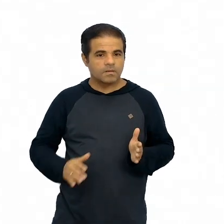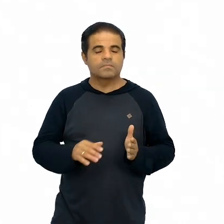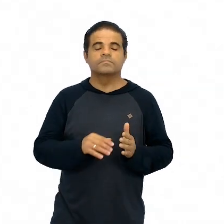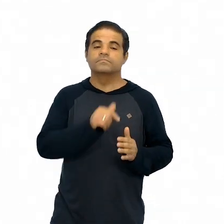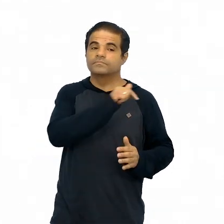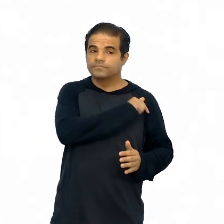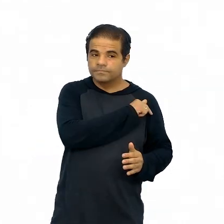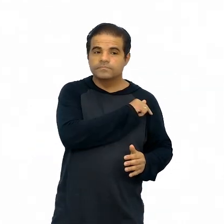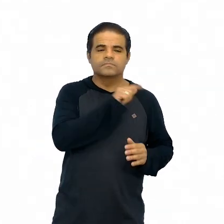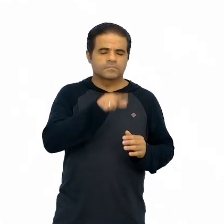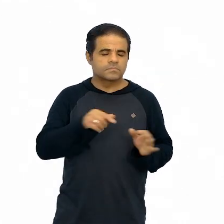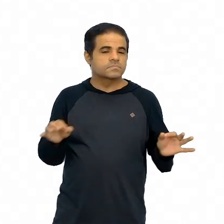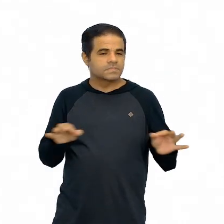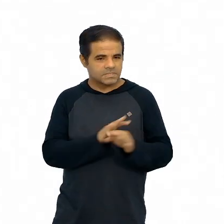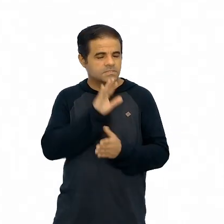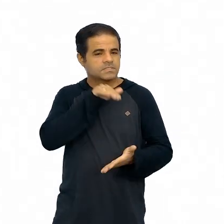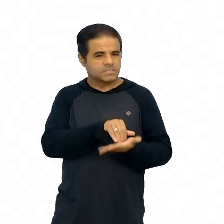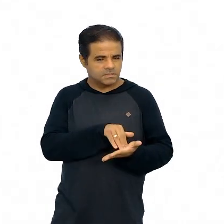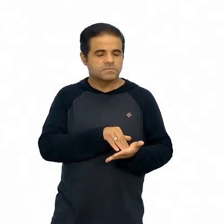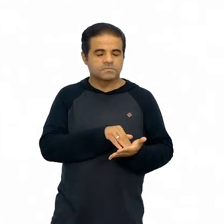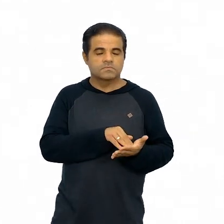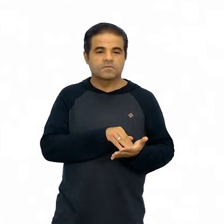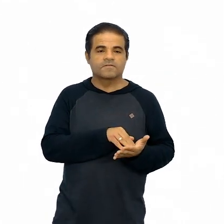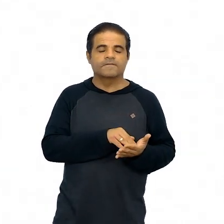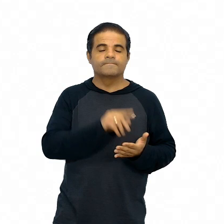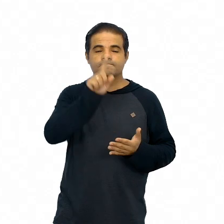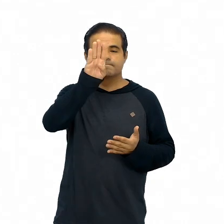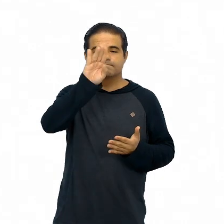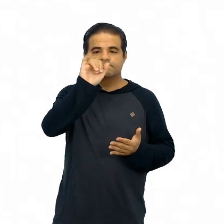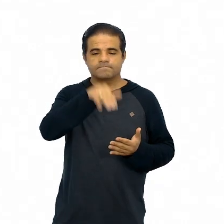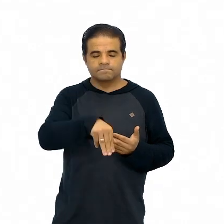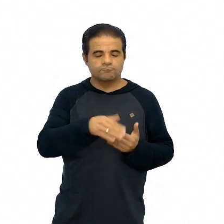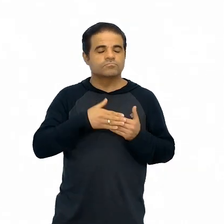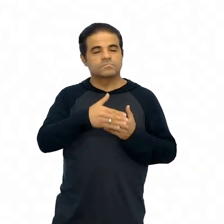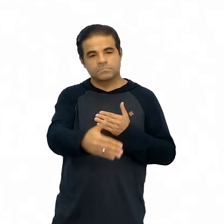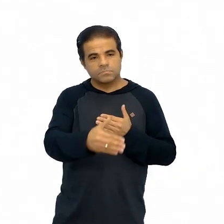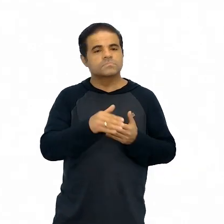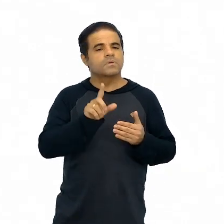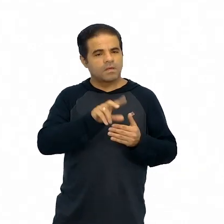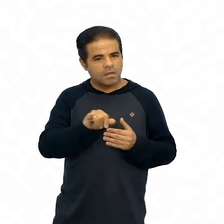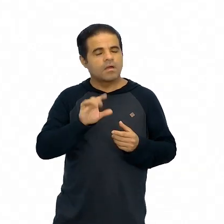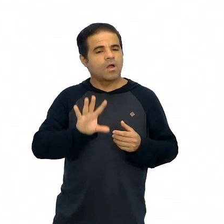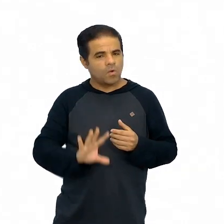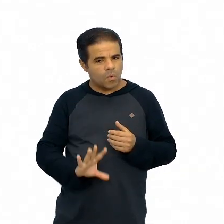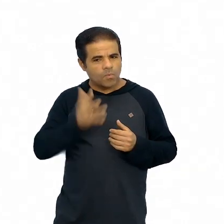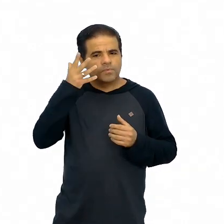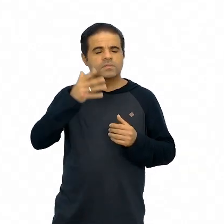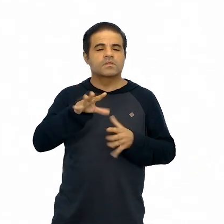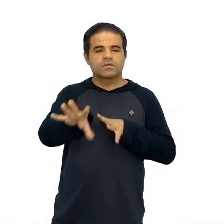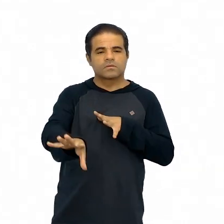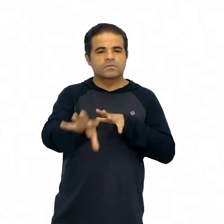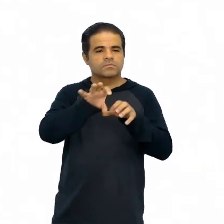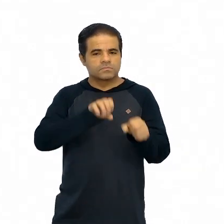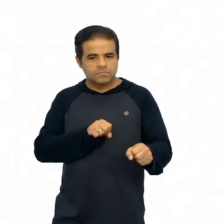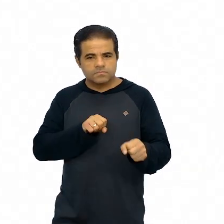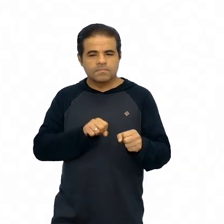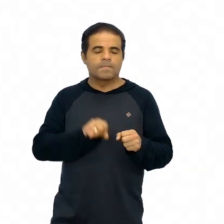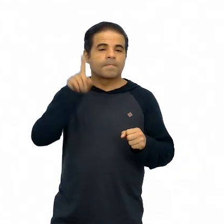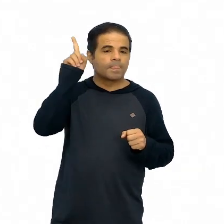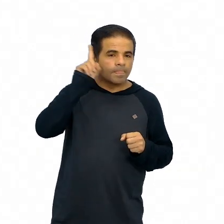8, que encerram o bimestre, elas vão acontecer na formação de etapa,